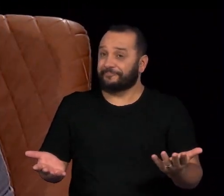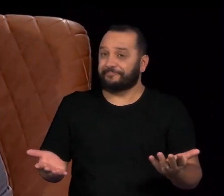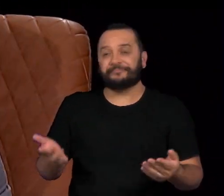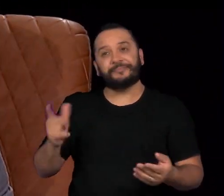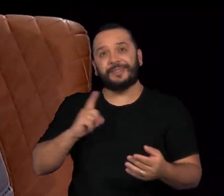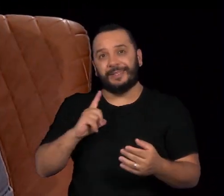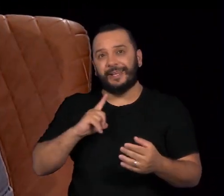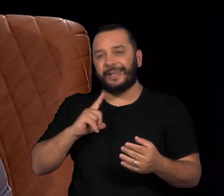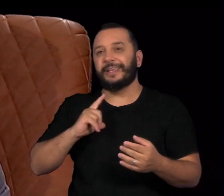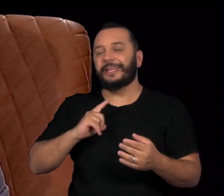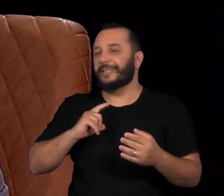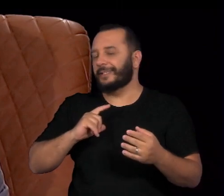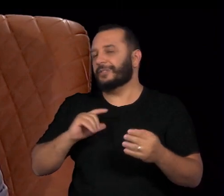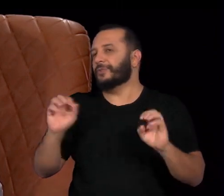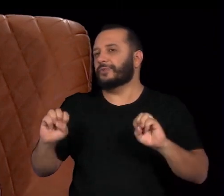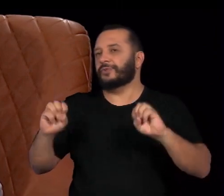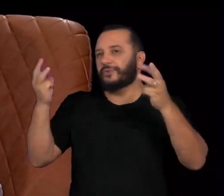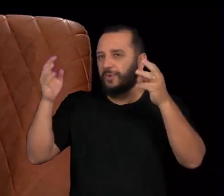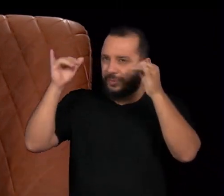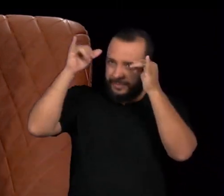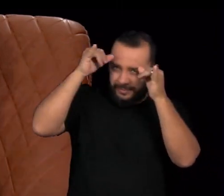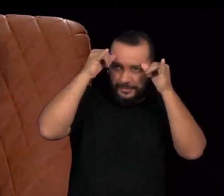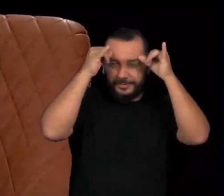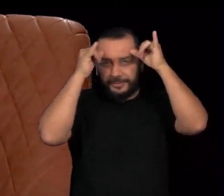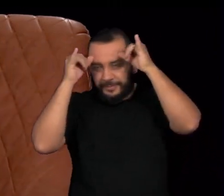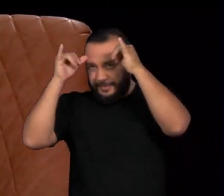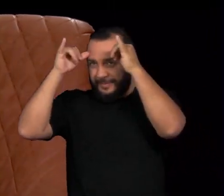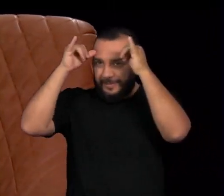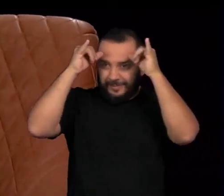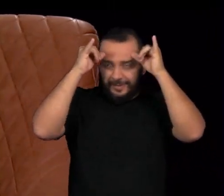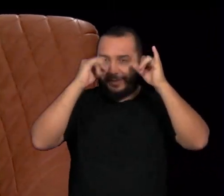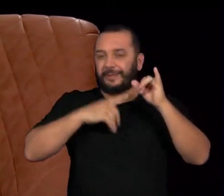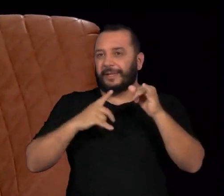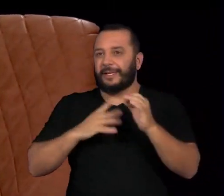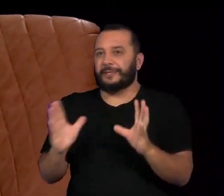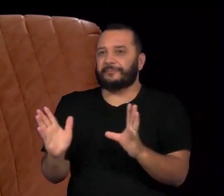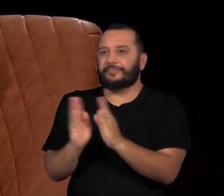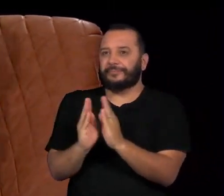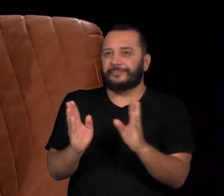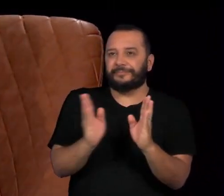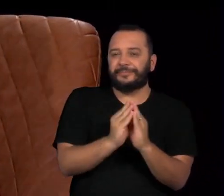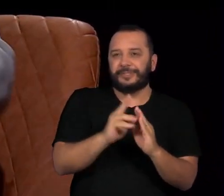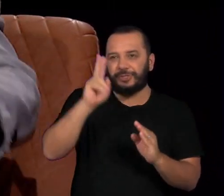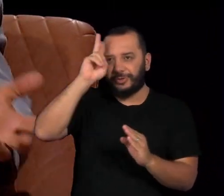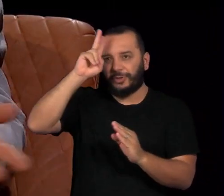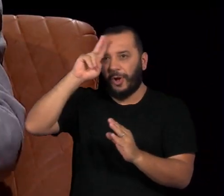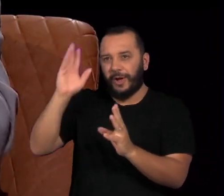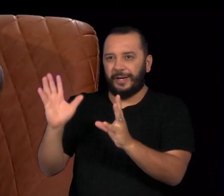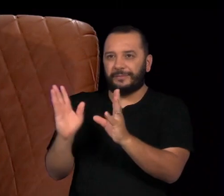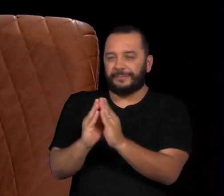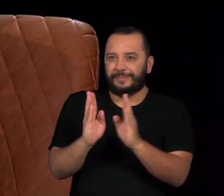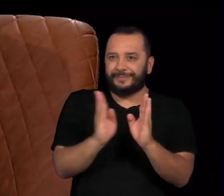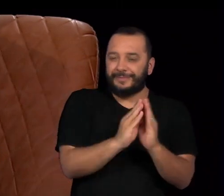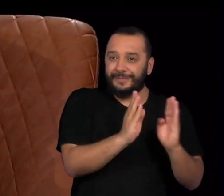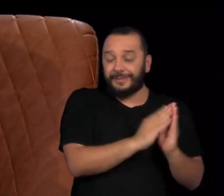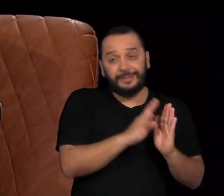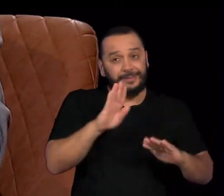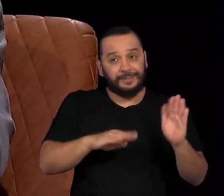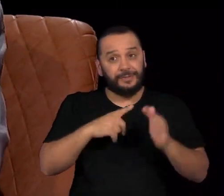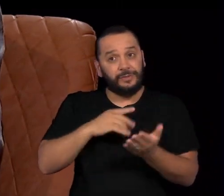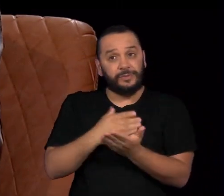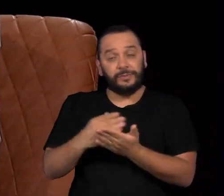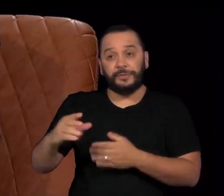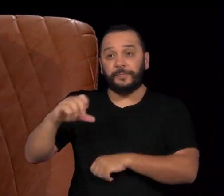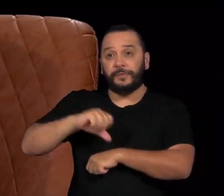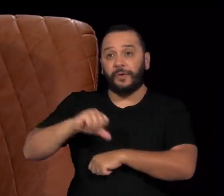espetáculo como me boi é uma suí uma sequência de pequenas histórias que se sucedem é um espetáculo que às vezes começa 9 horas 10 horas da